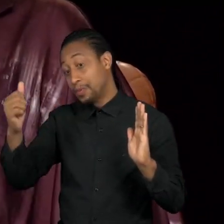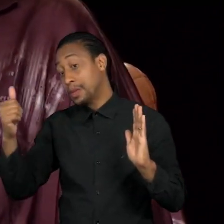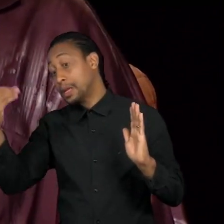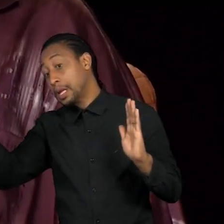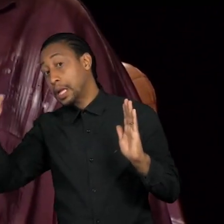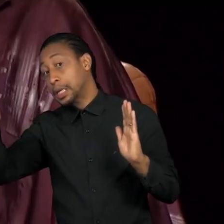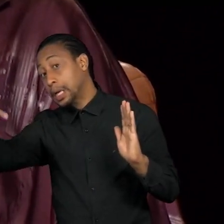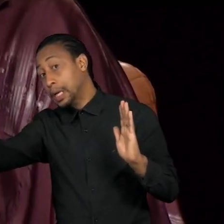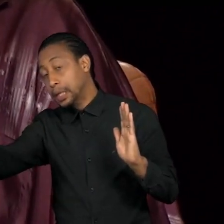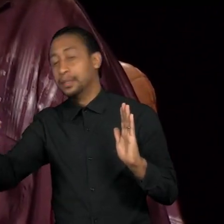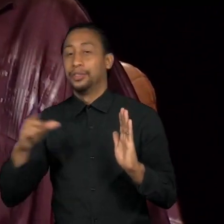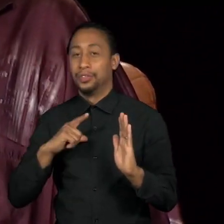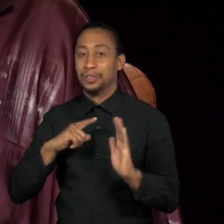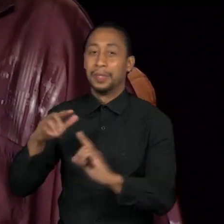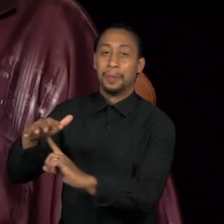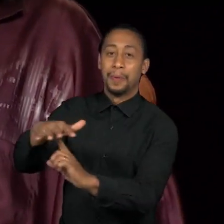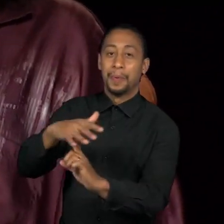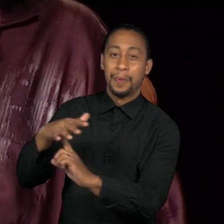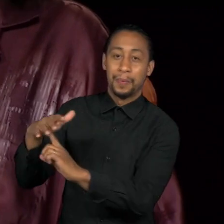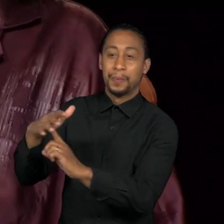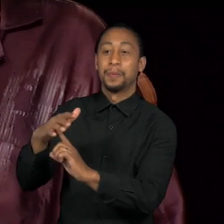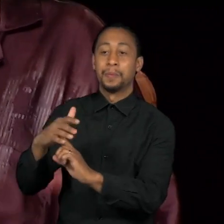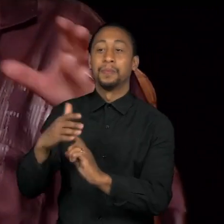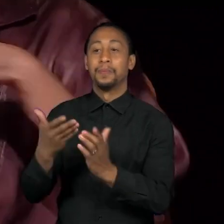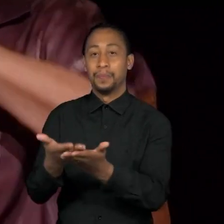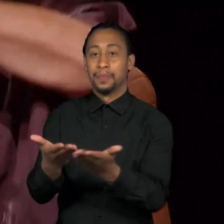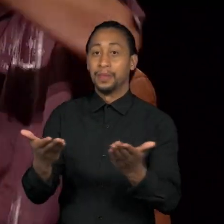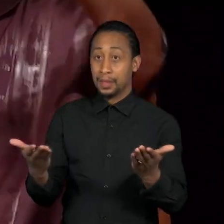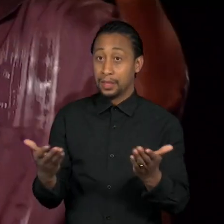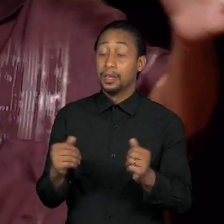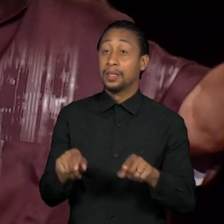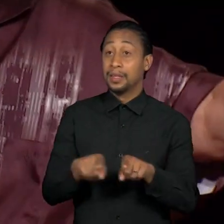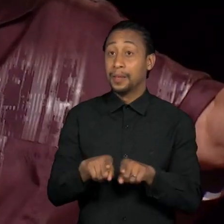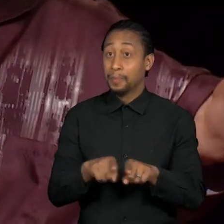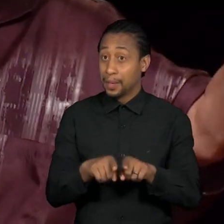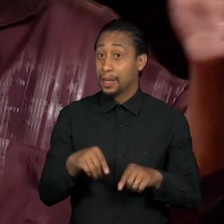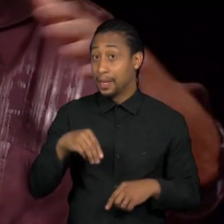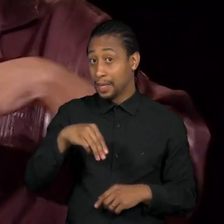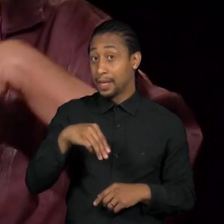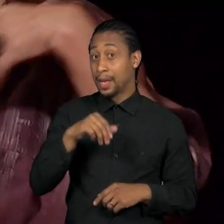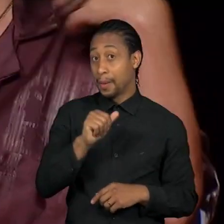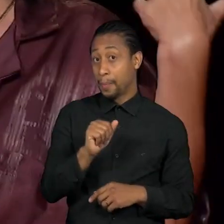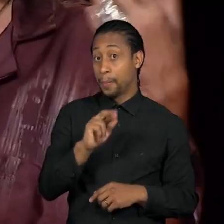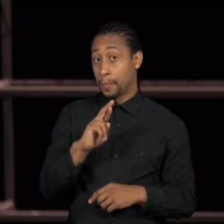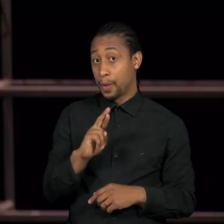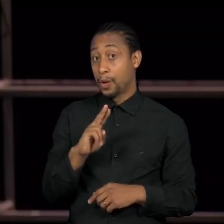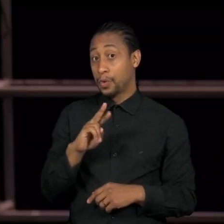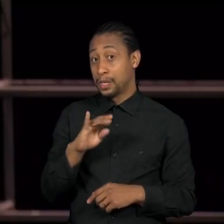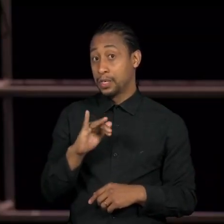domingo tinha o Maurício de Souza distribuía guache.